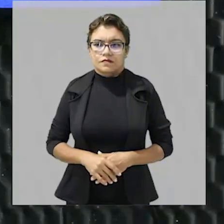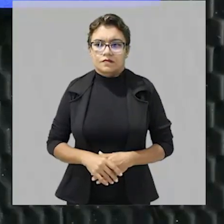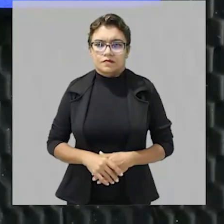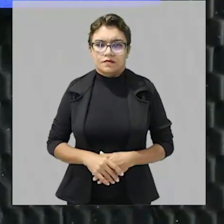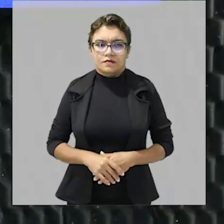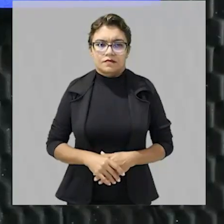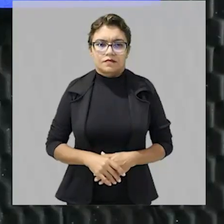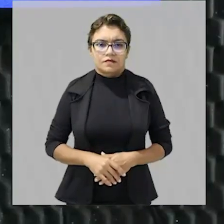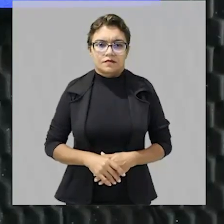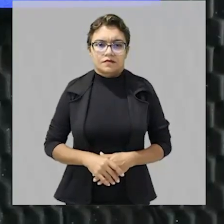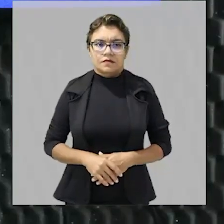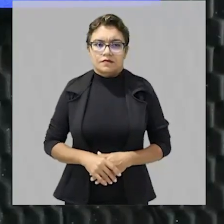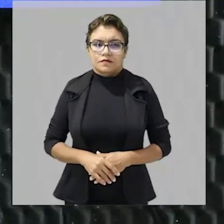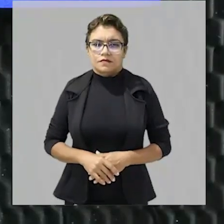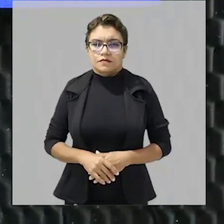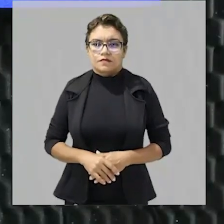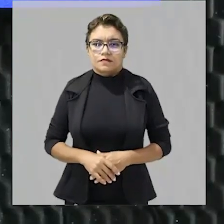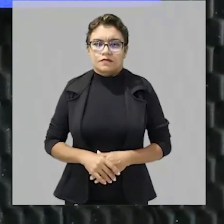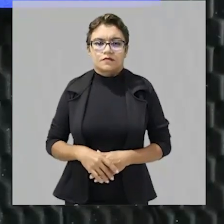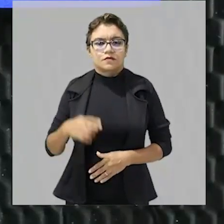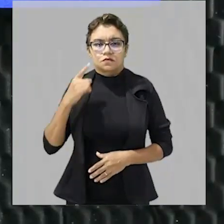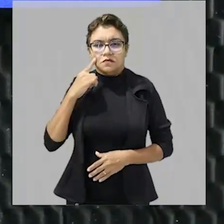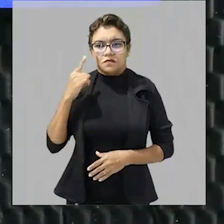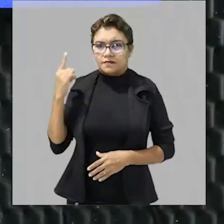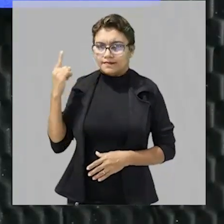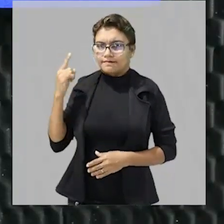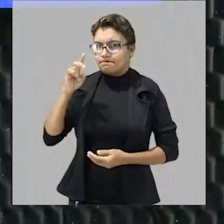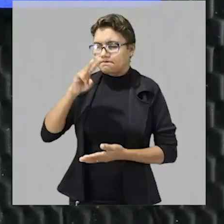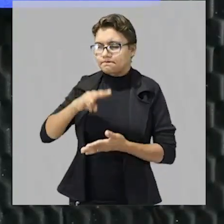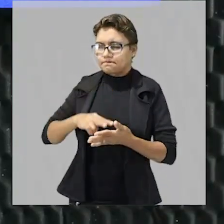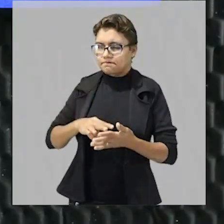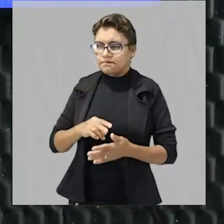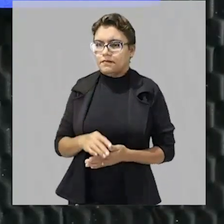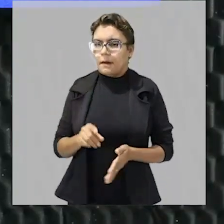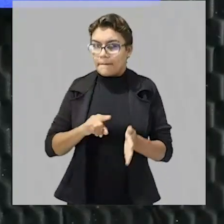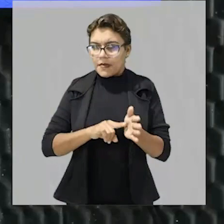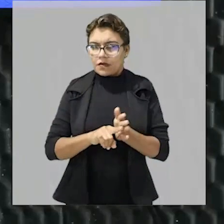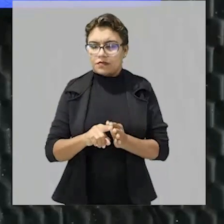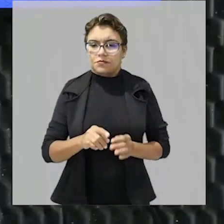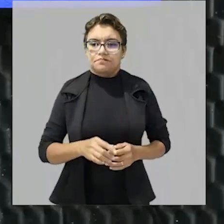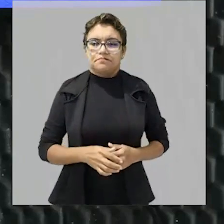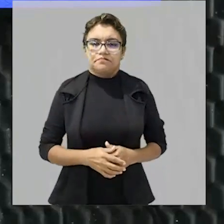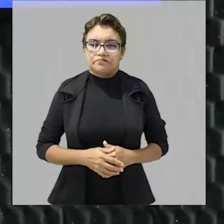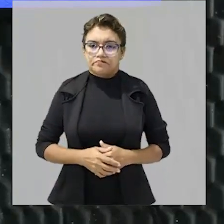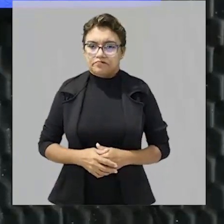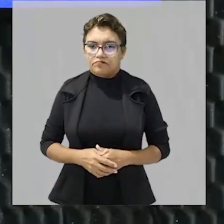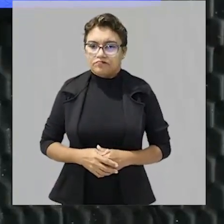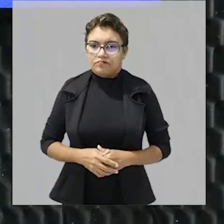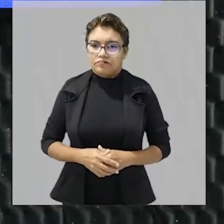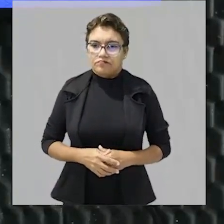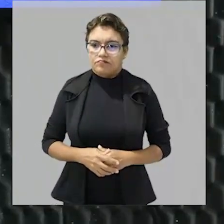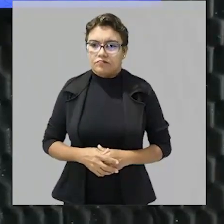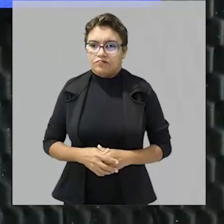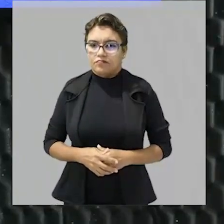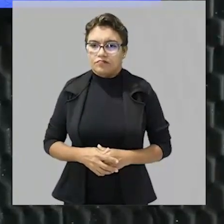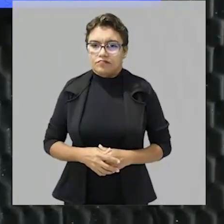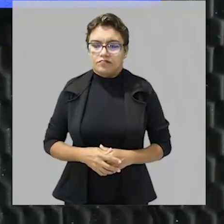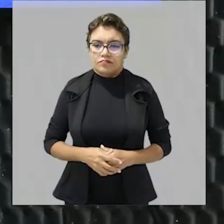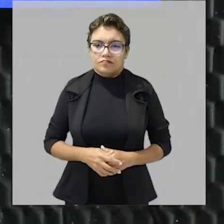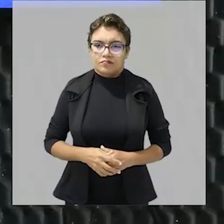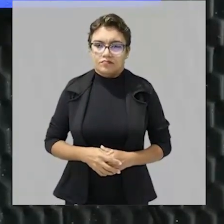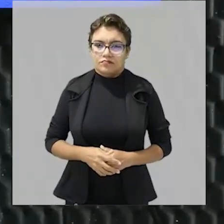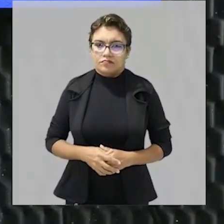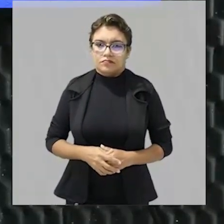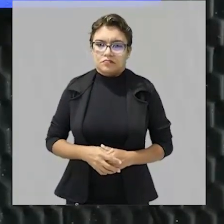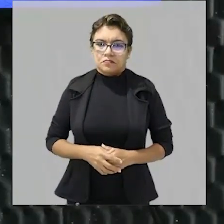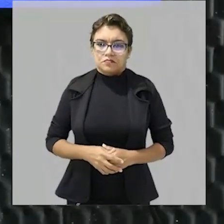Eles desapareceram há 40 mil anos e deixaram como herança ao homem moderno genes que ajudam na defesa